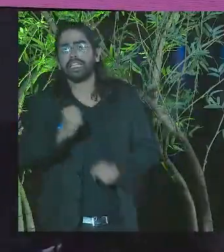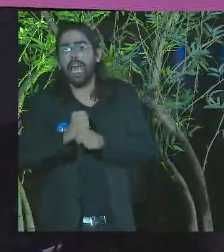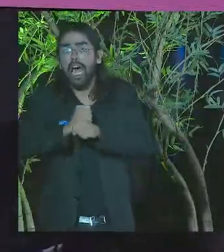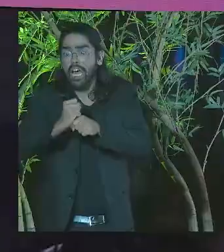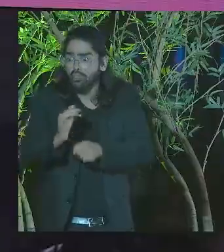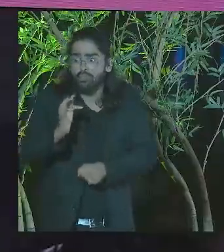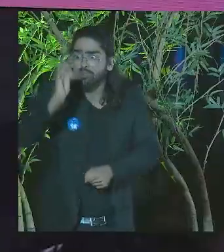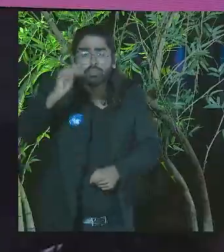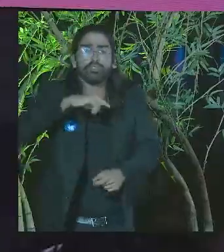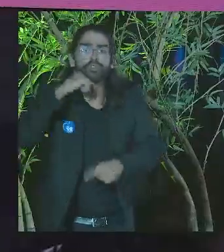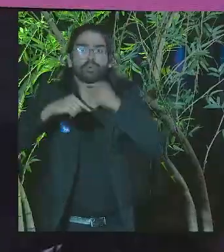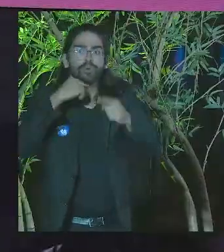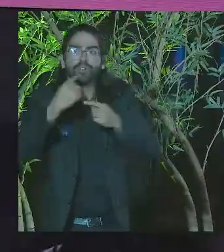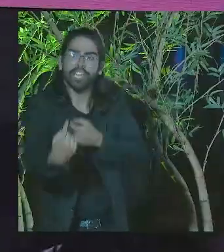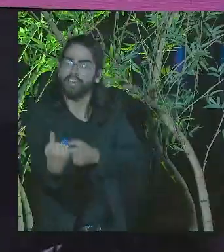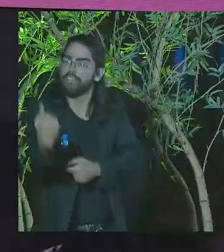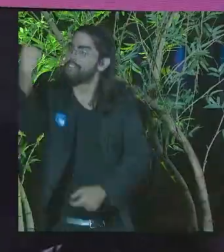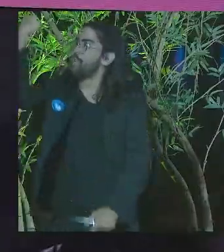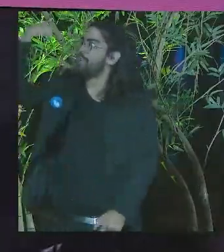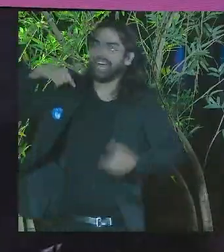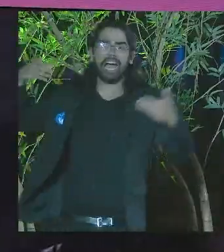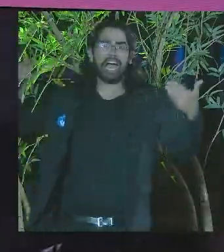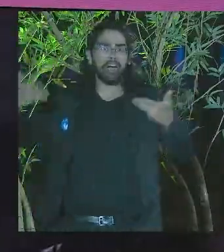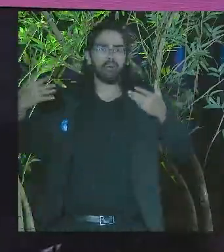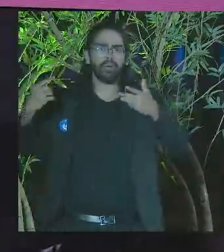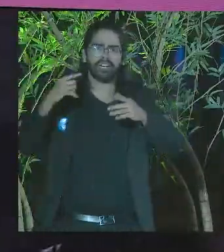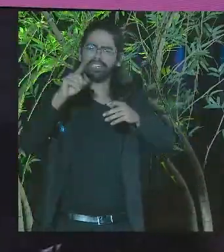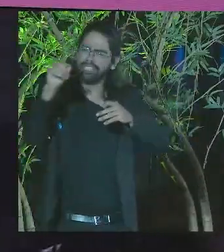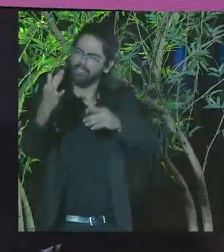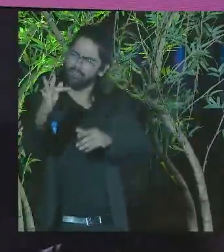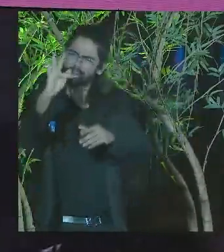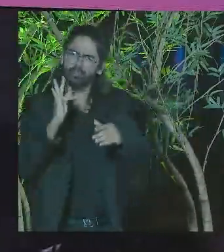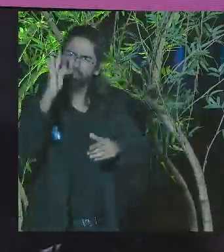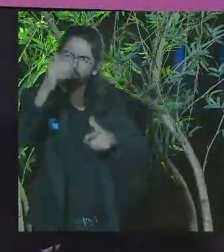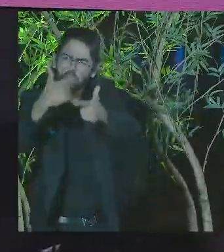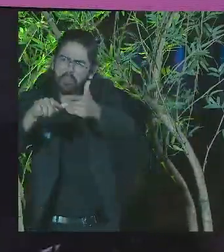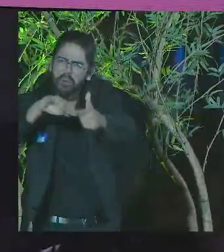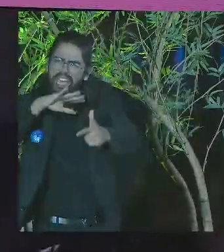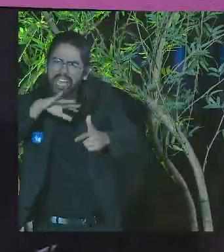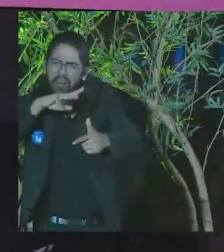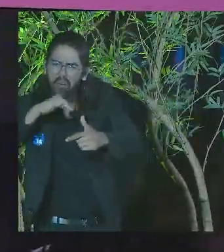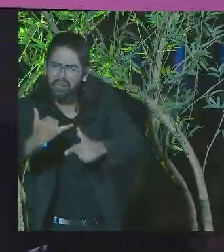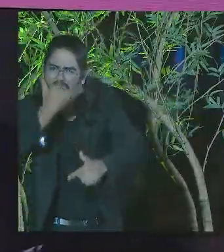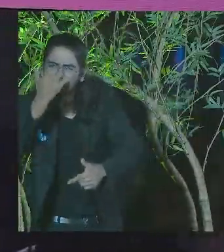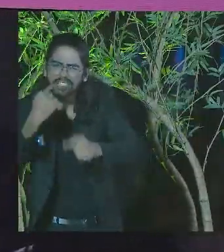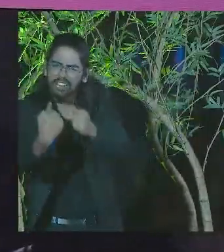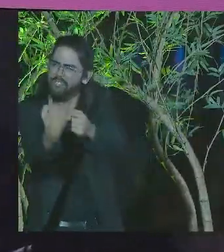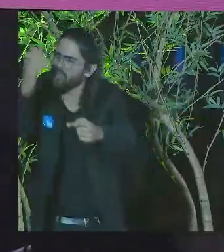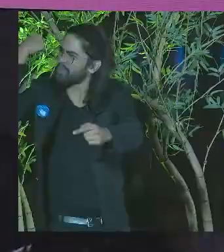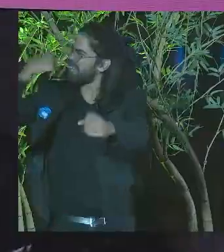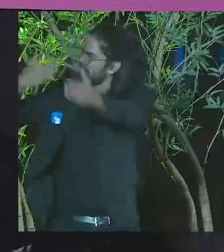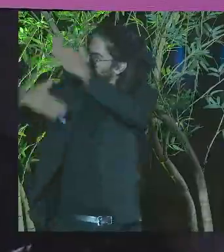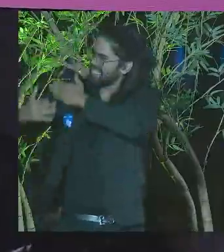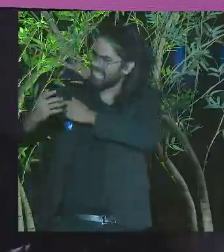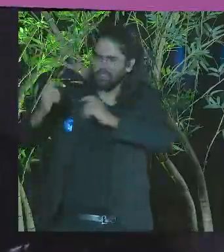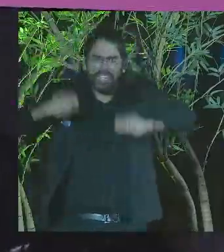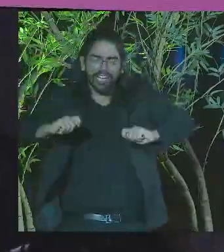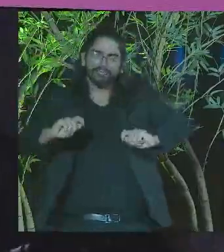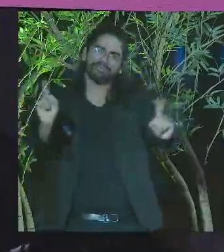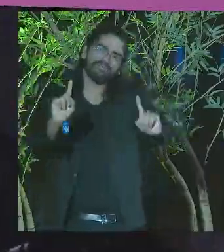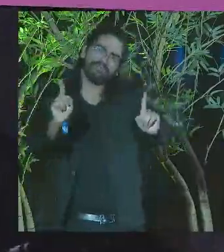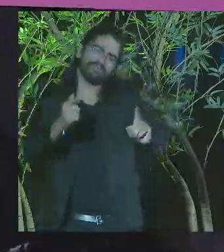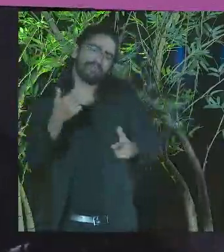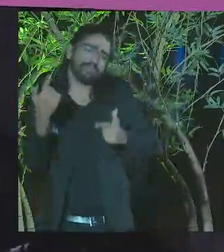não pode fazer um protesto aqui na porta do evento, para poder reclamar das decisões que a gente está tomando. Então, como é que a gente se responsabiliza